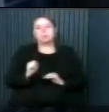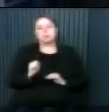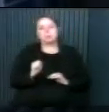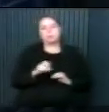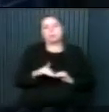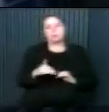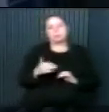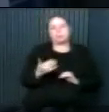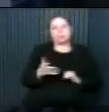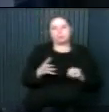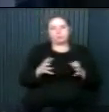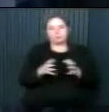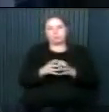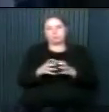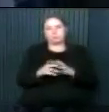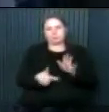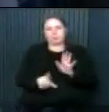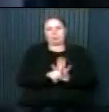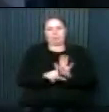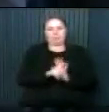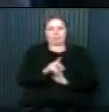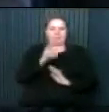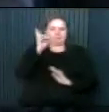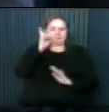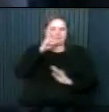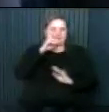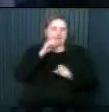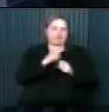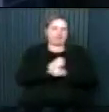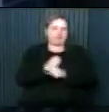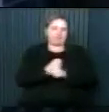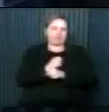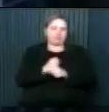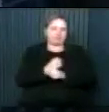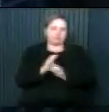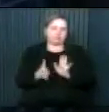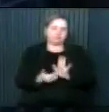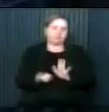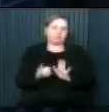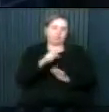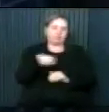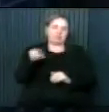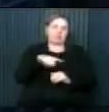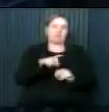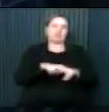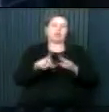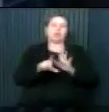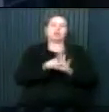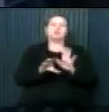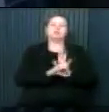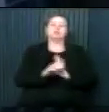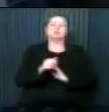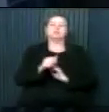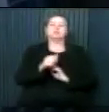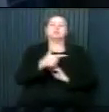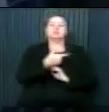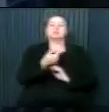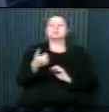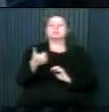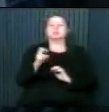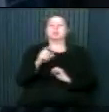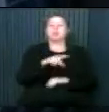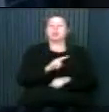esse conjunto de leis, ao longo dos anos, revogadas com a Lei Complementar 151 de 2015, elas